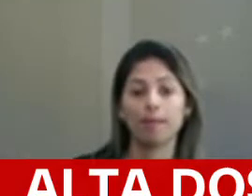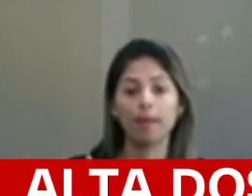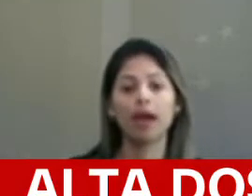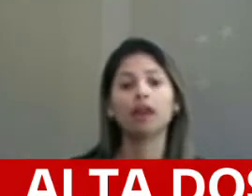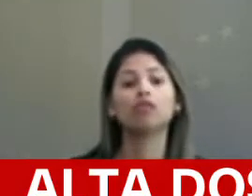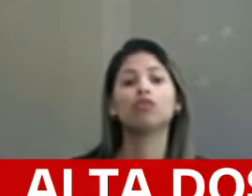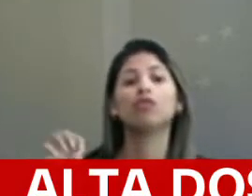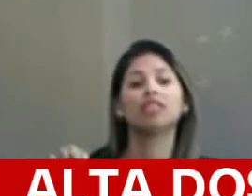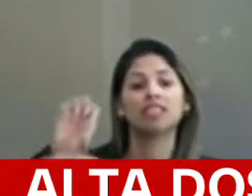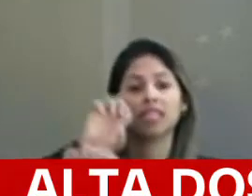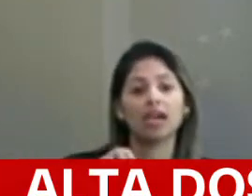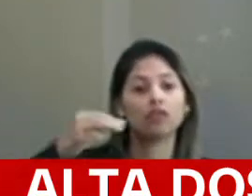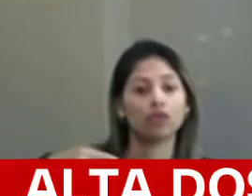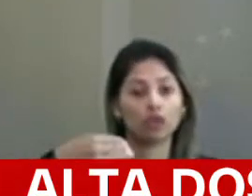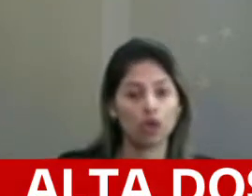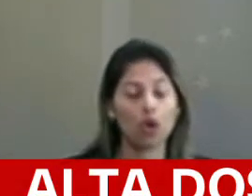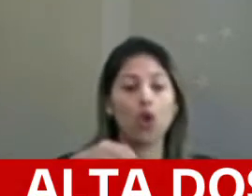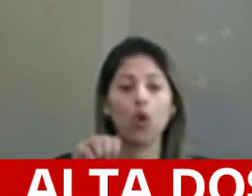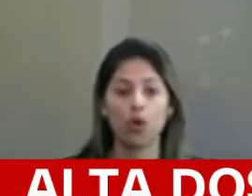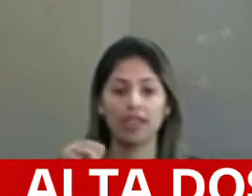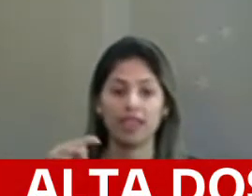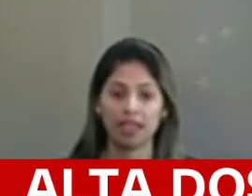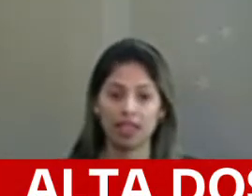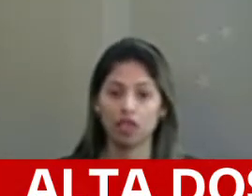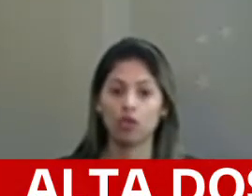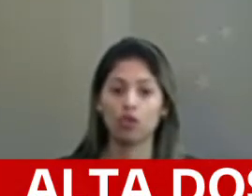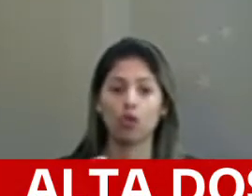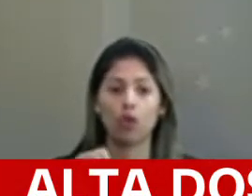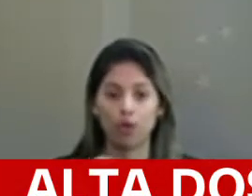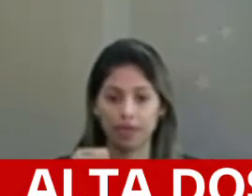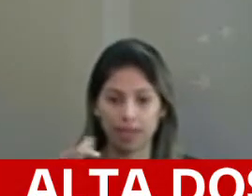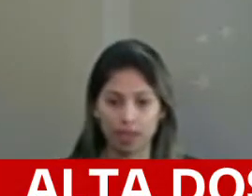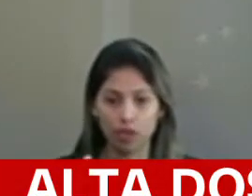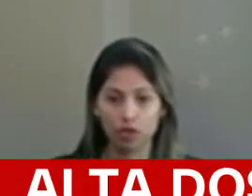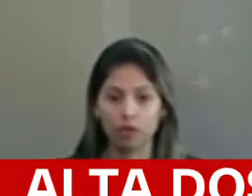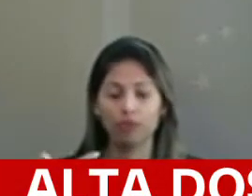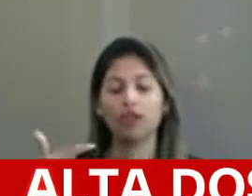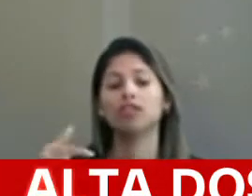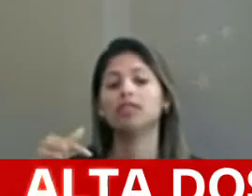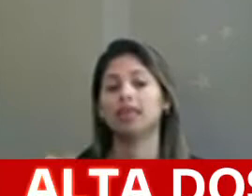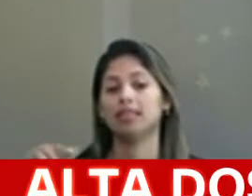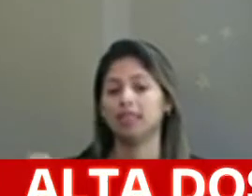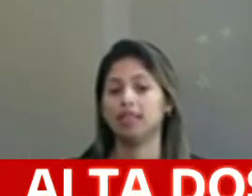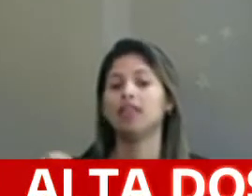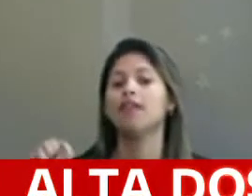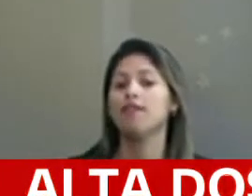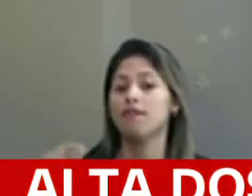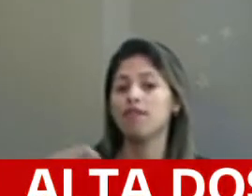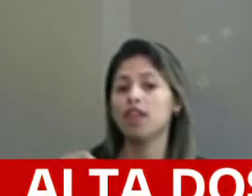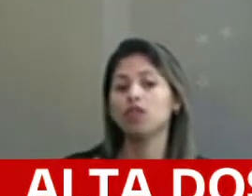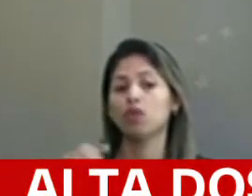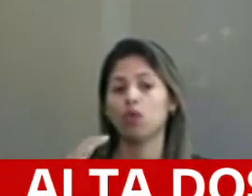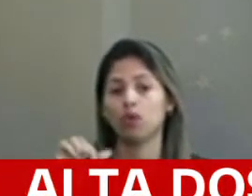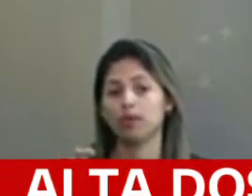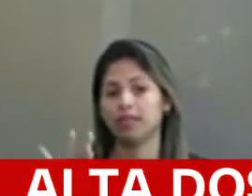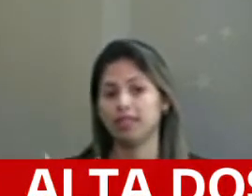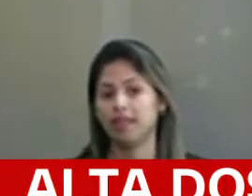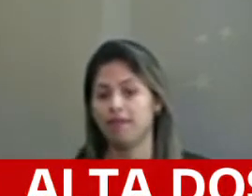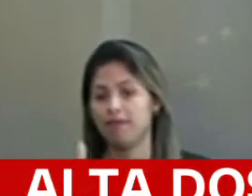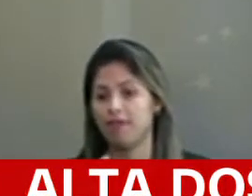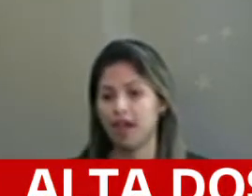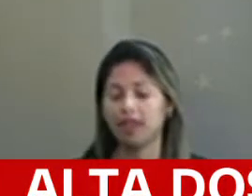e 82,60 bilhões feito pelo CONCEFAZ. Por sua vez,